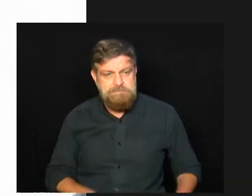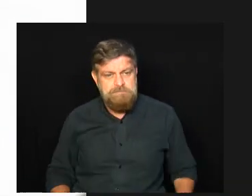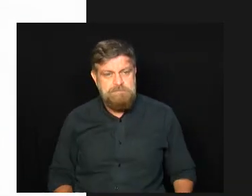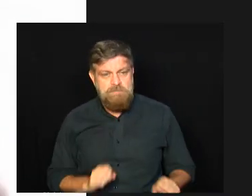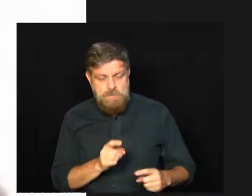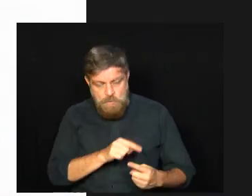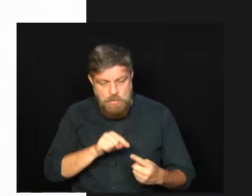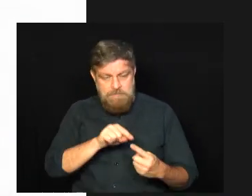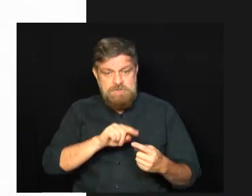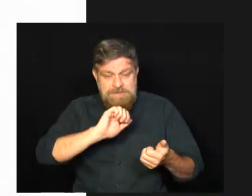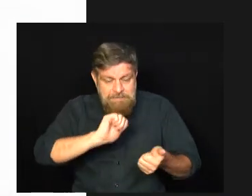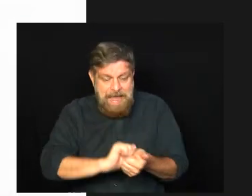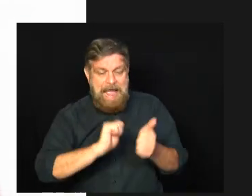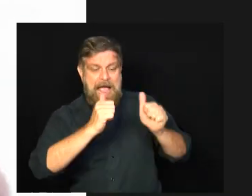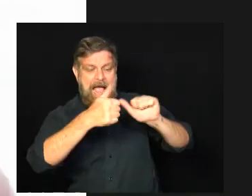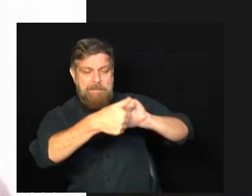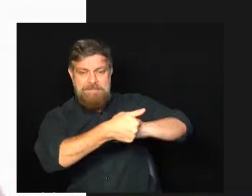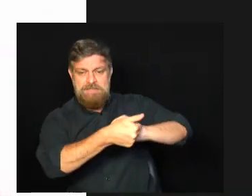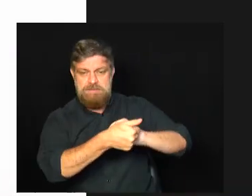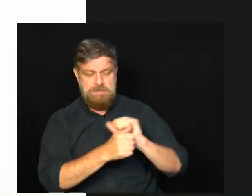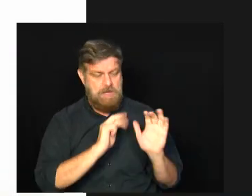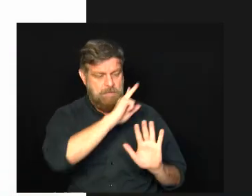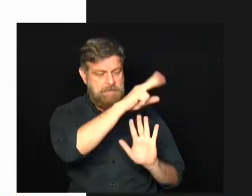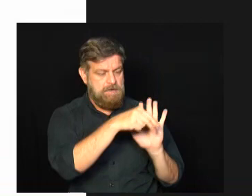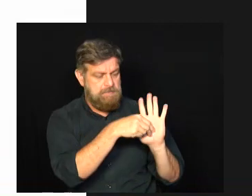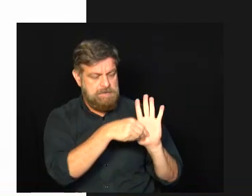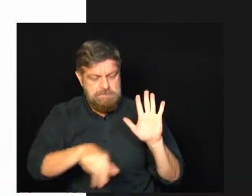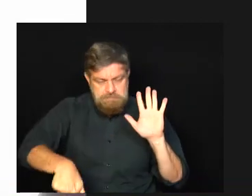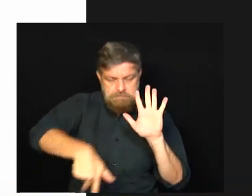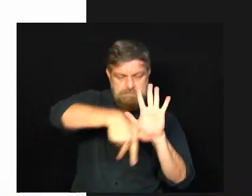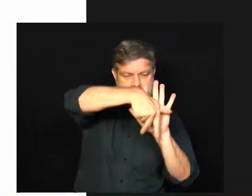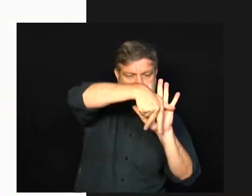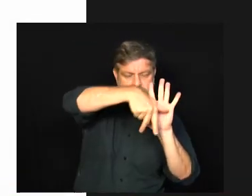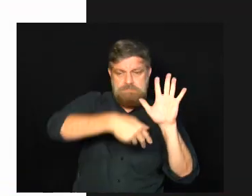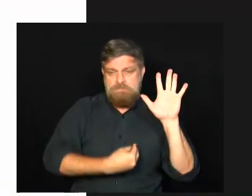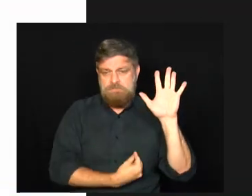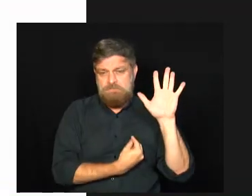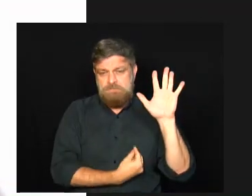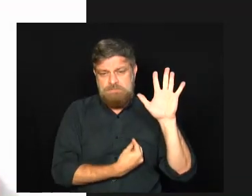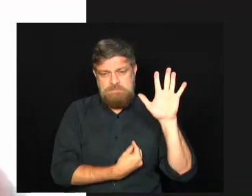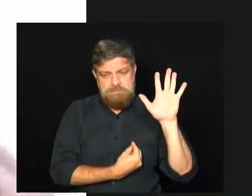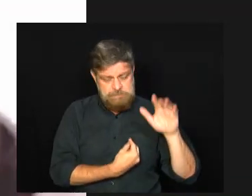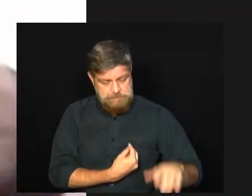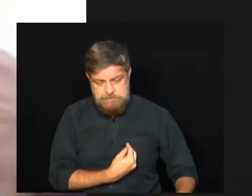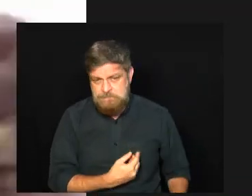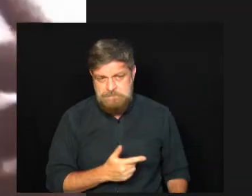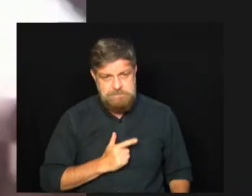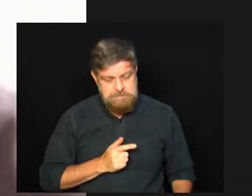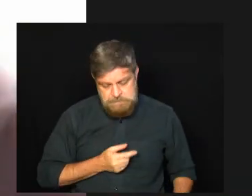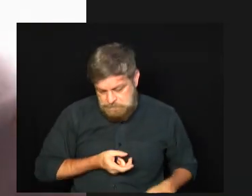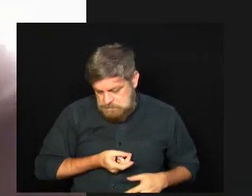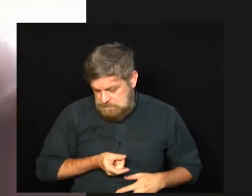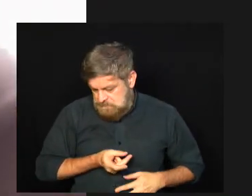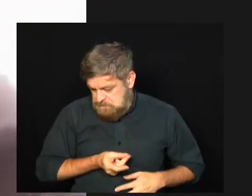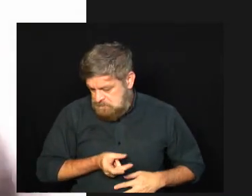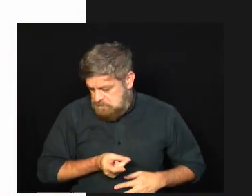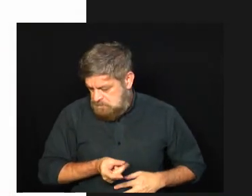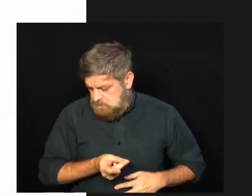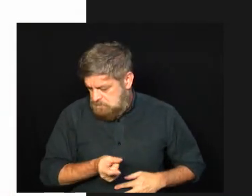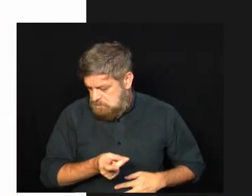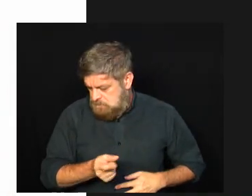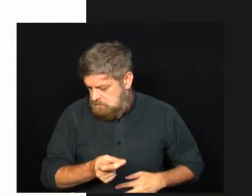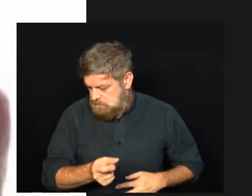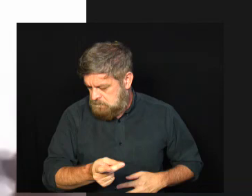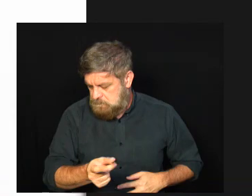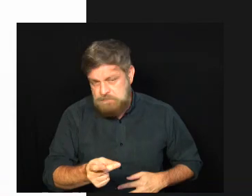poder se adaptar ao meio ambiente, para poder sobreviver, para poder perpetuar-se no